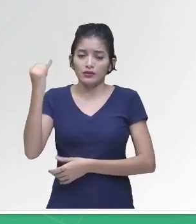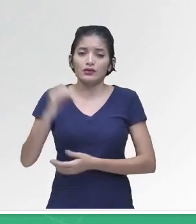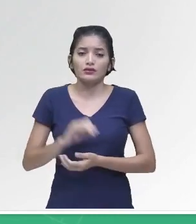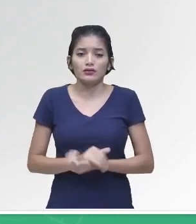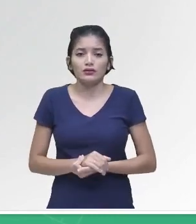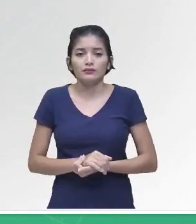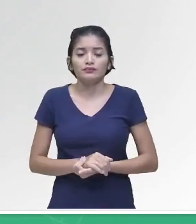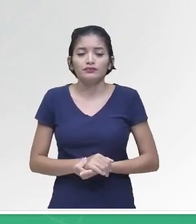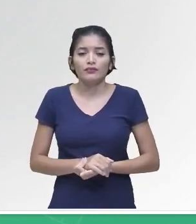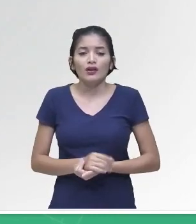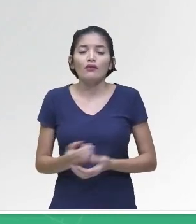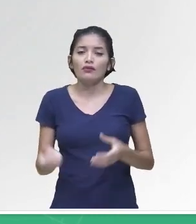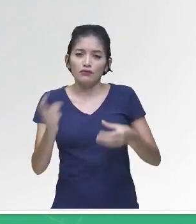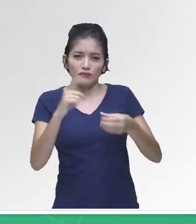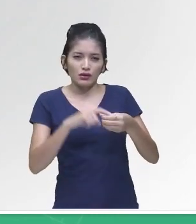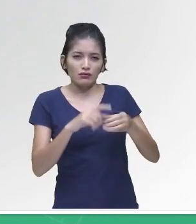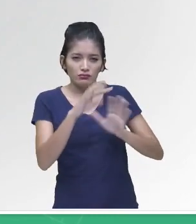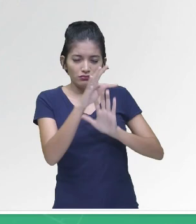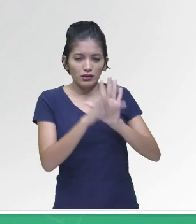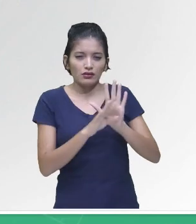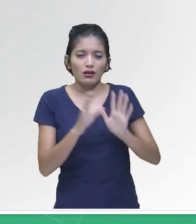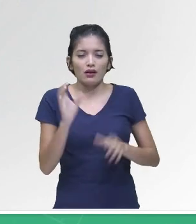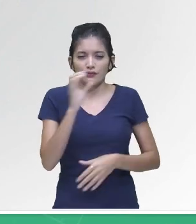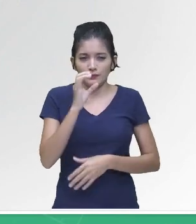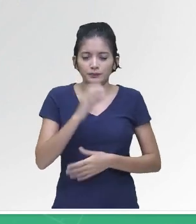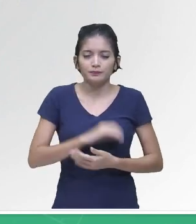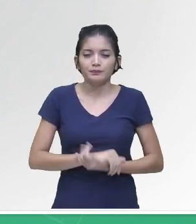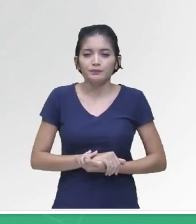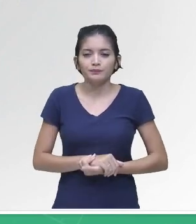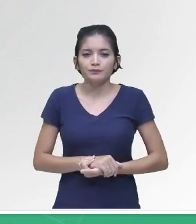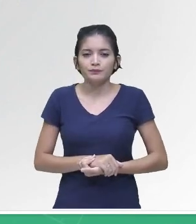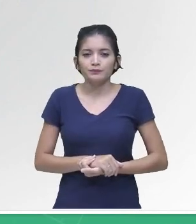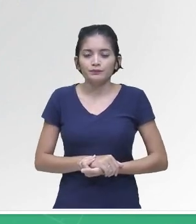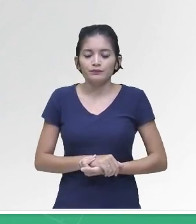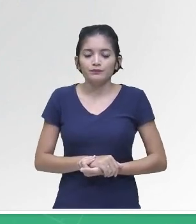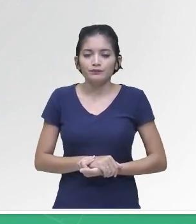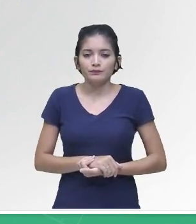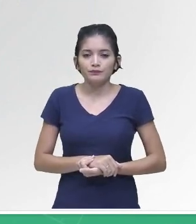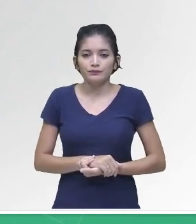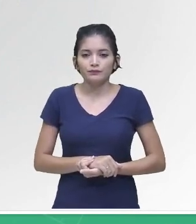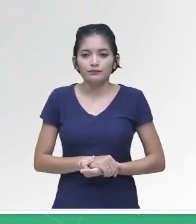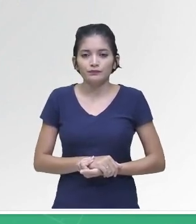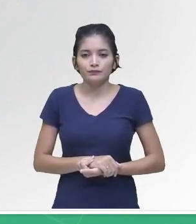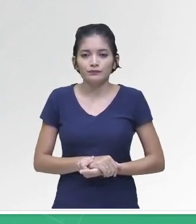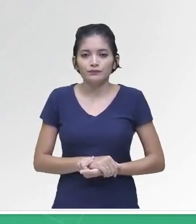tinha, olha só, vou voltar aqui rapidinho. A nossa pergunta